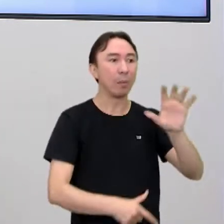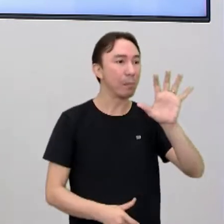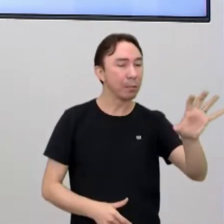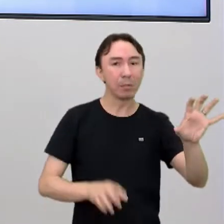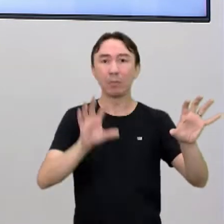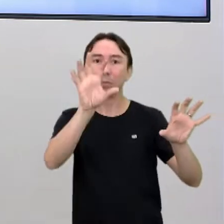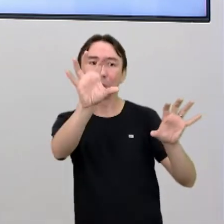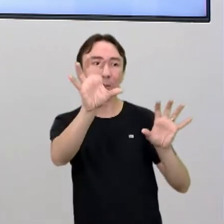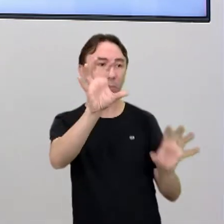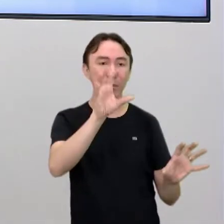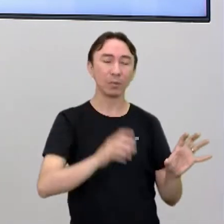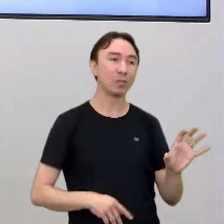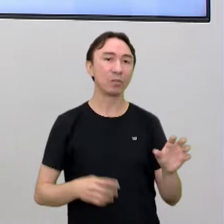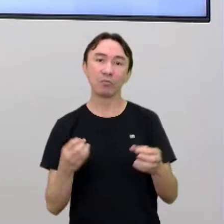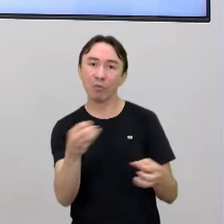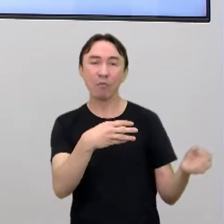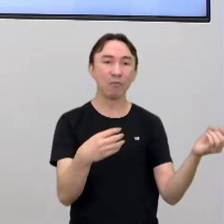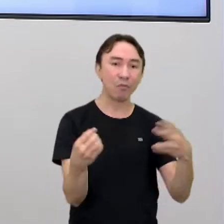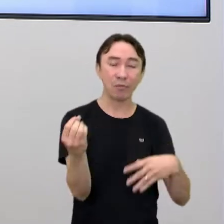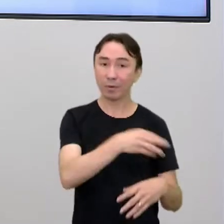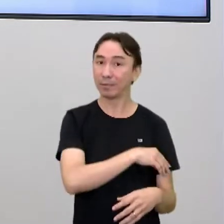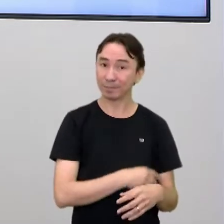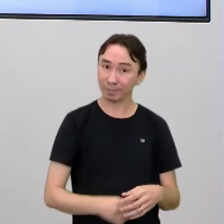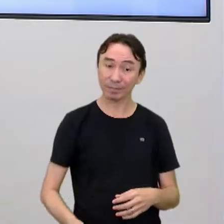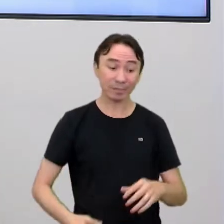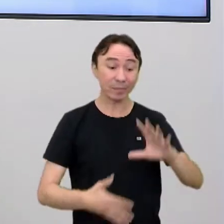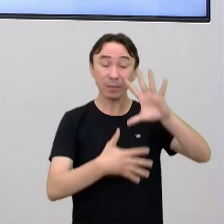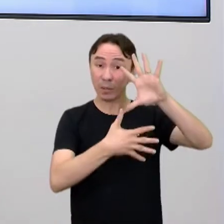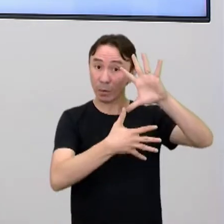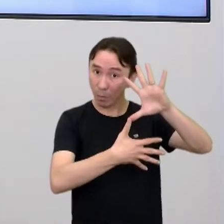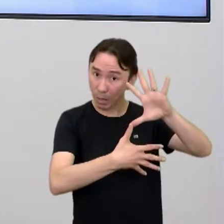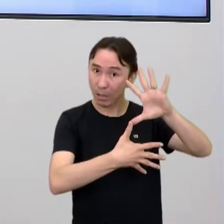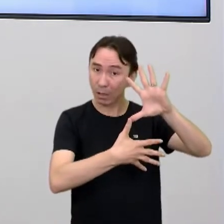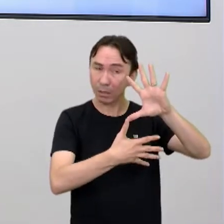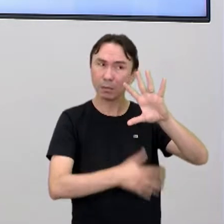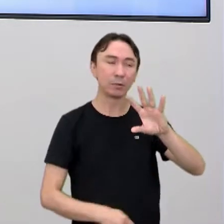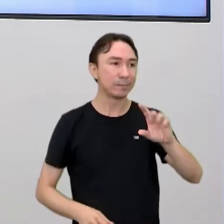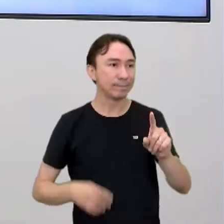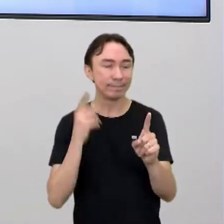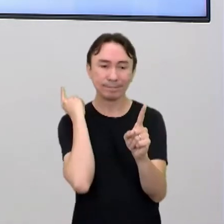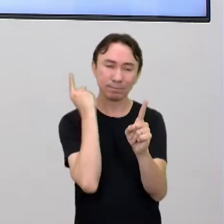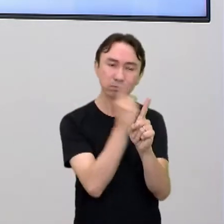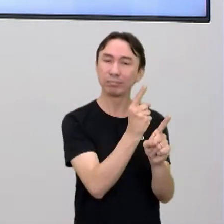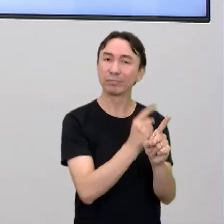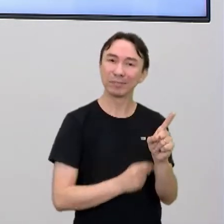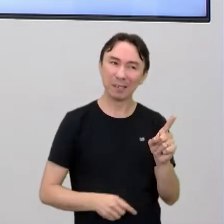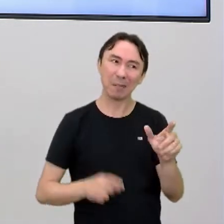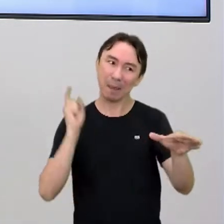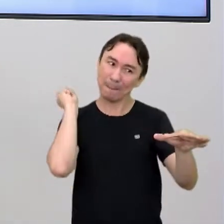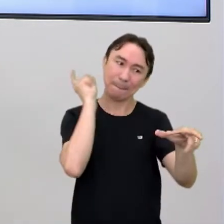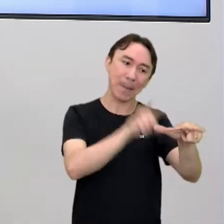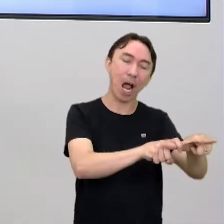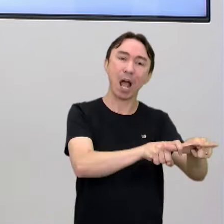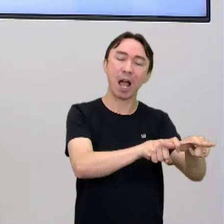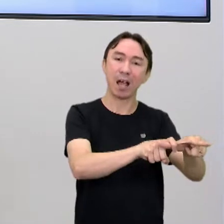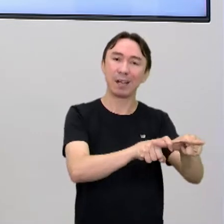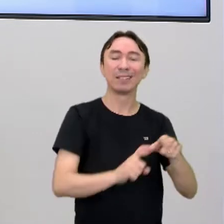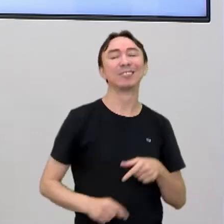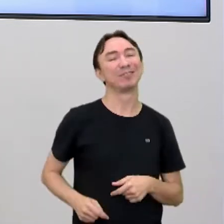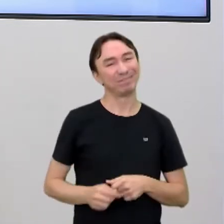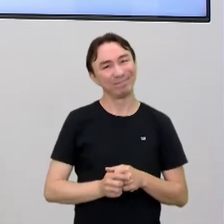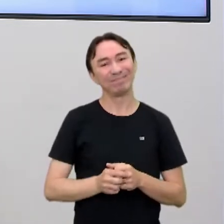então por esse processo de europeização. Afinal de contas, a gente não pode esquecer, Nós aqui na